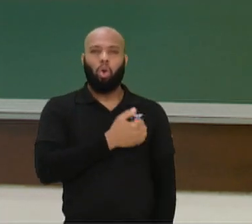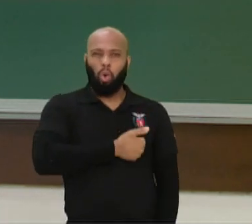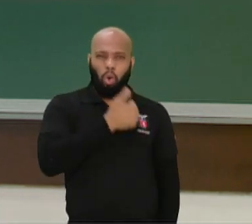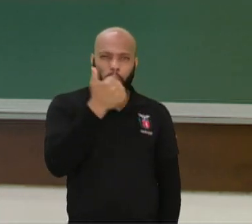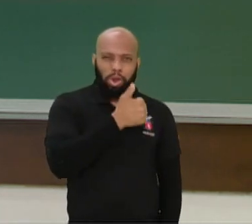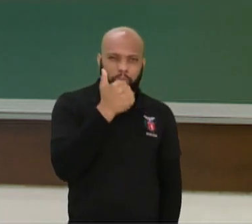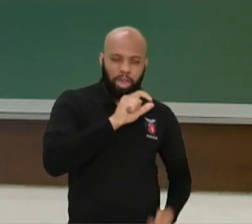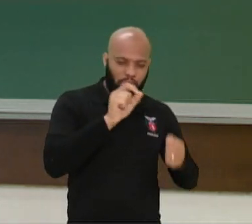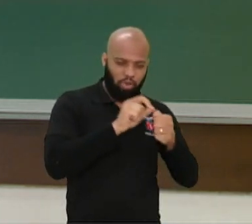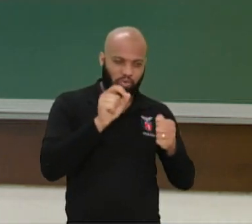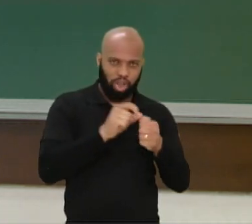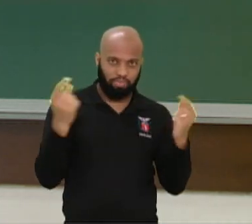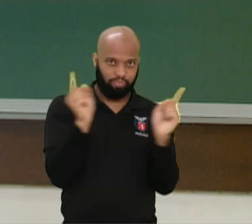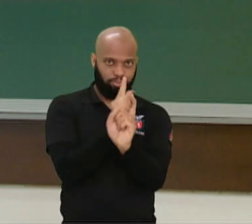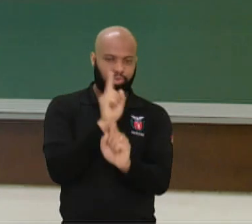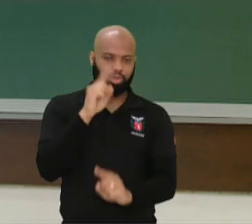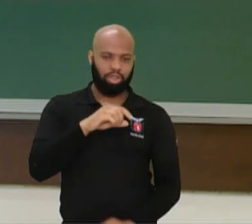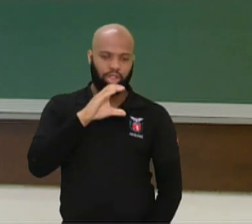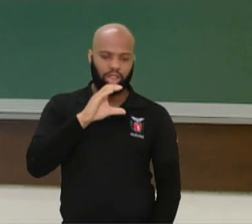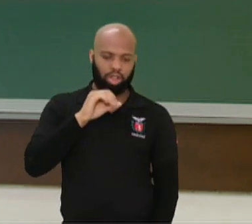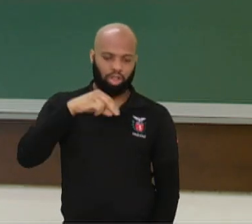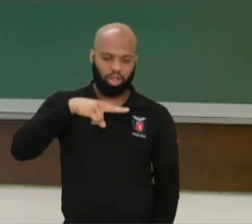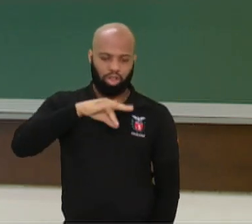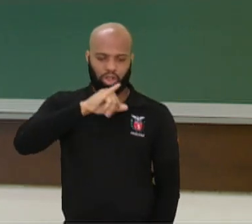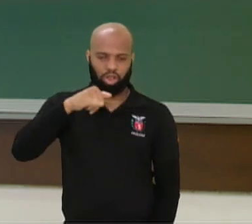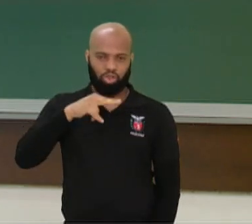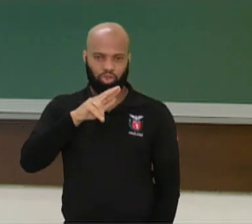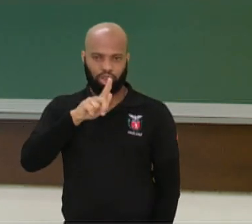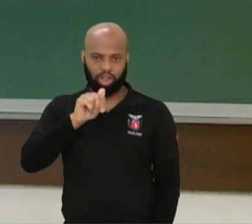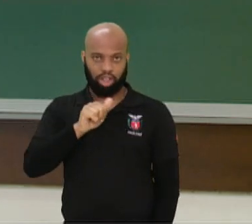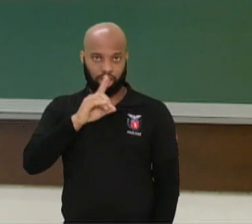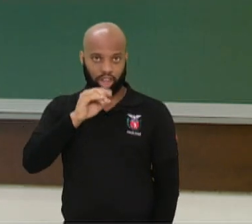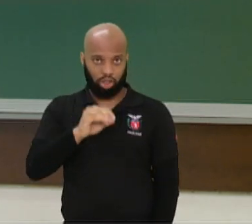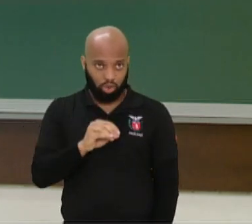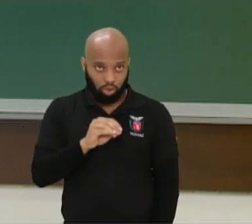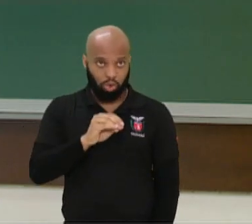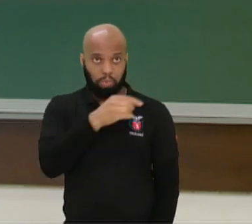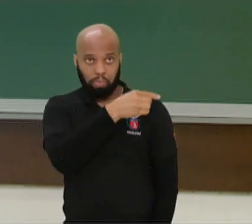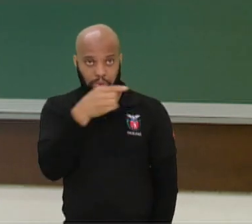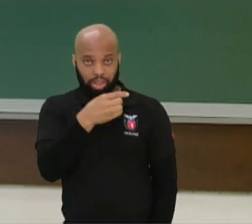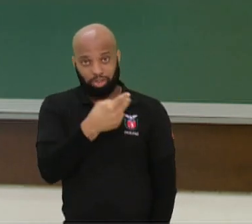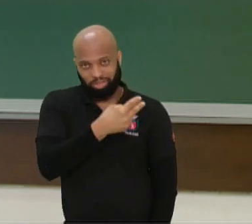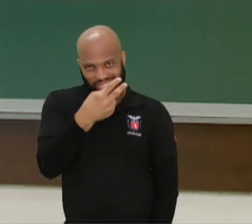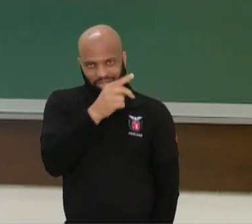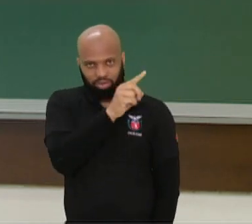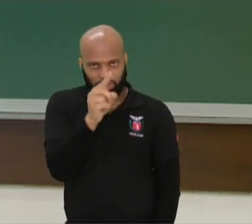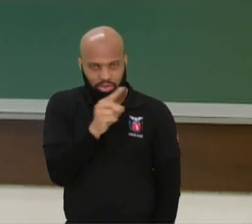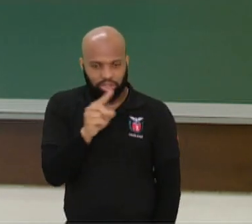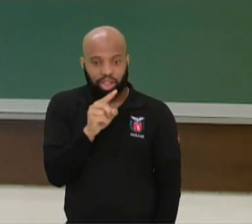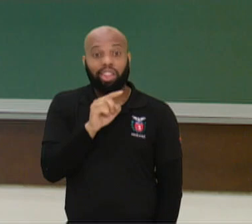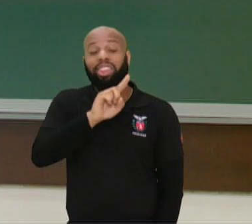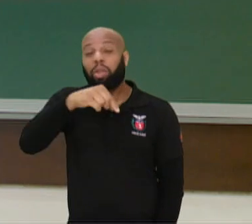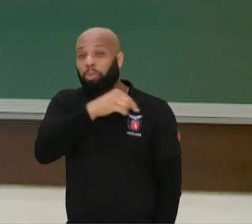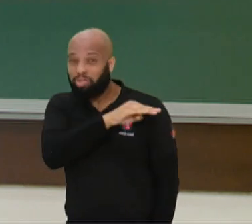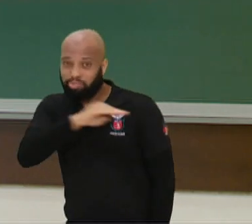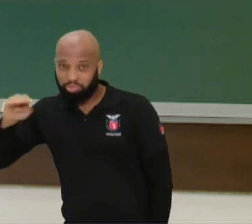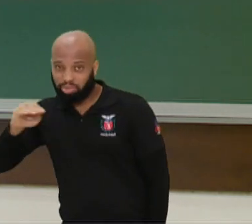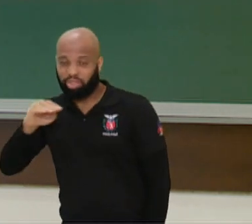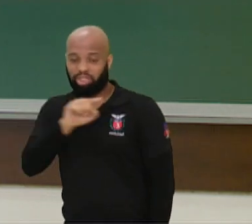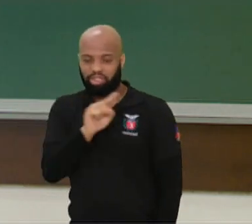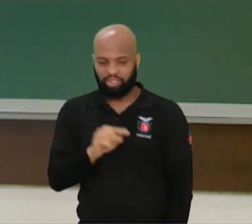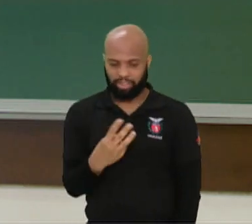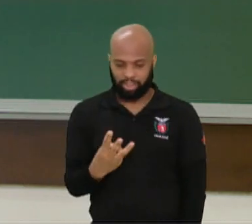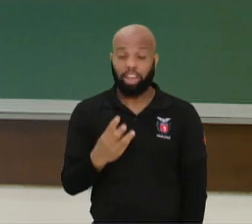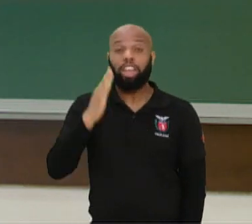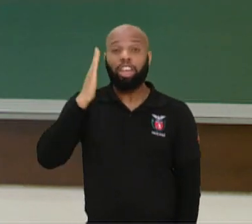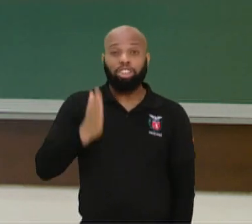complexo menos o segundo número complexo, tudo isso dividido por Z3, que é o terceiro. Então, o conjugado a gente já